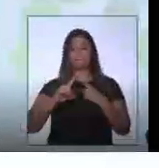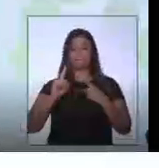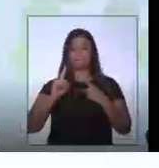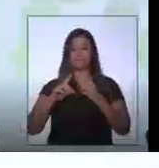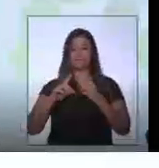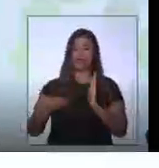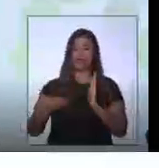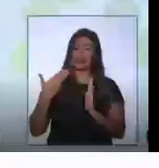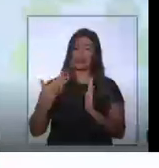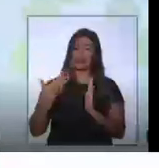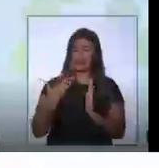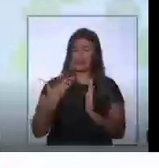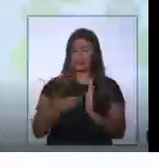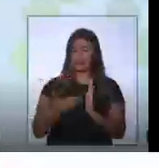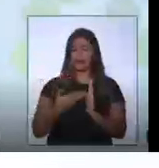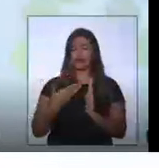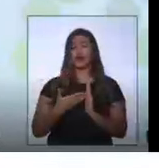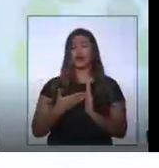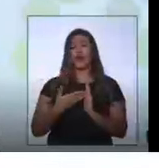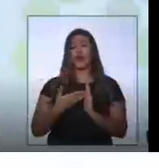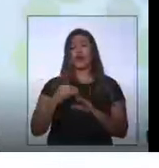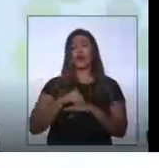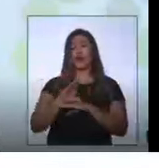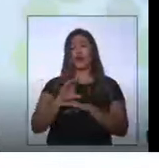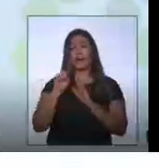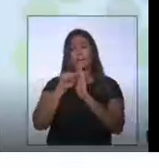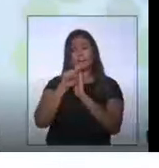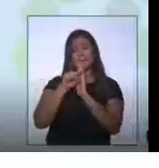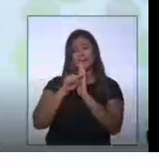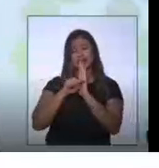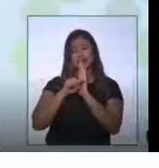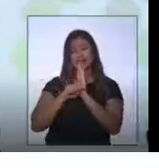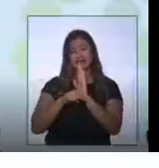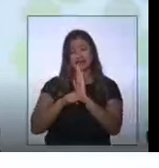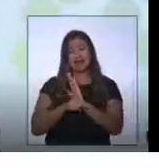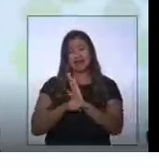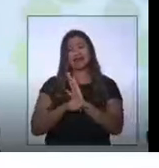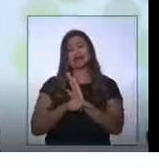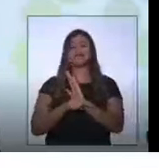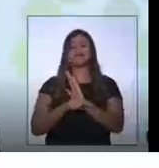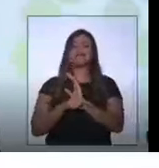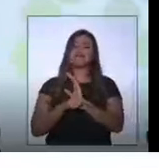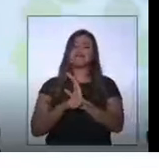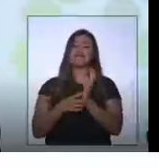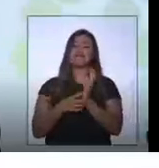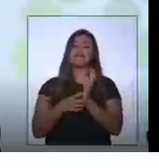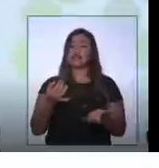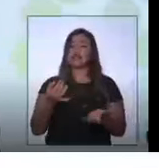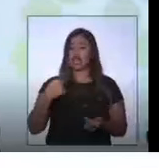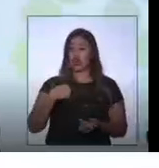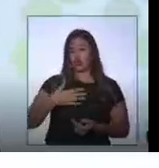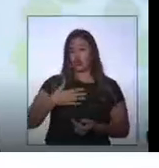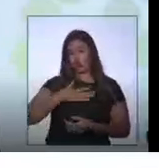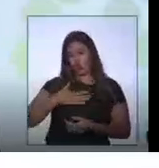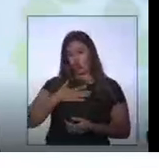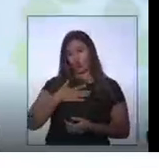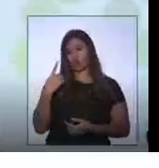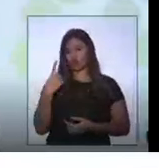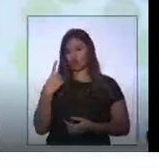procure de maneira bem detida muita coisa na internet, né? Eu tenho um livro que ele foi